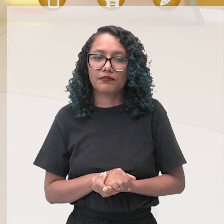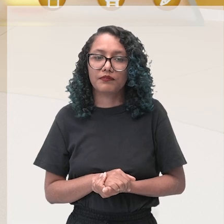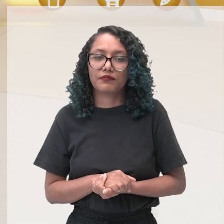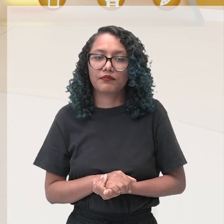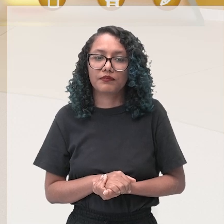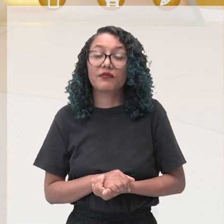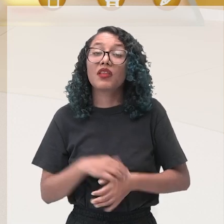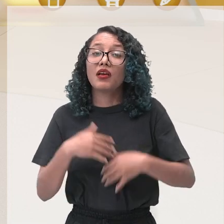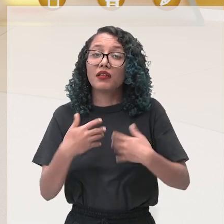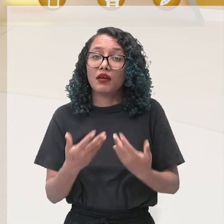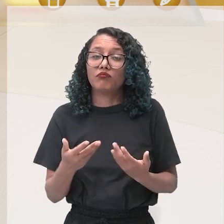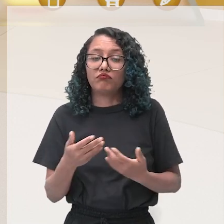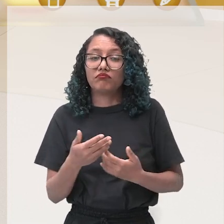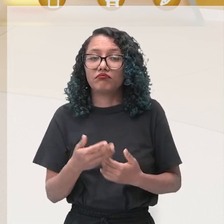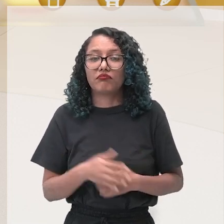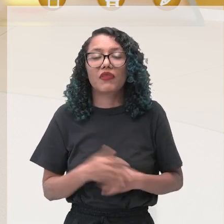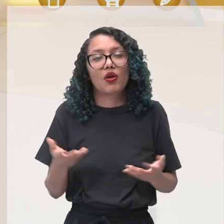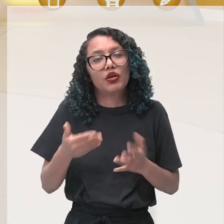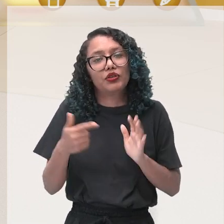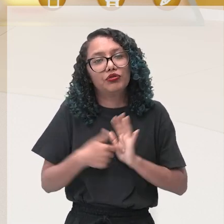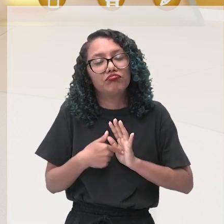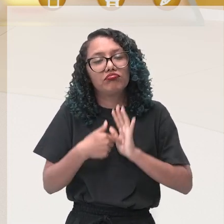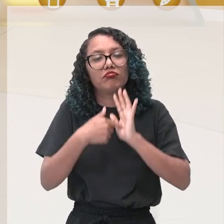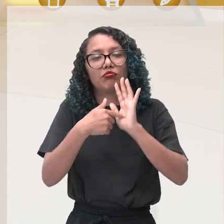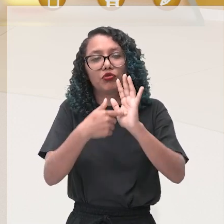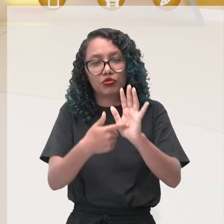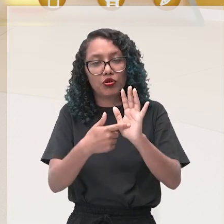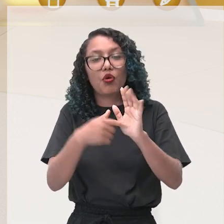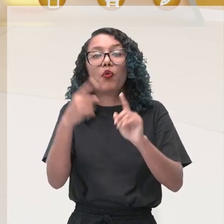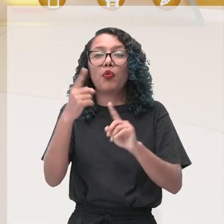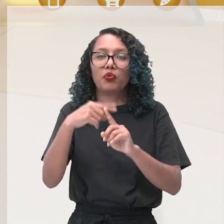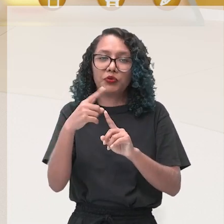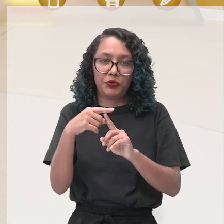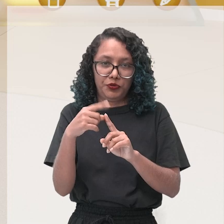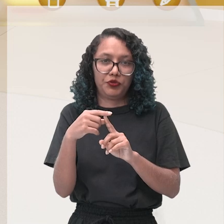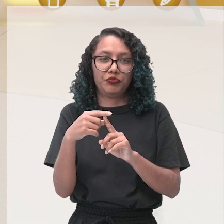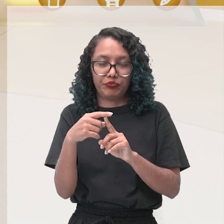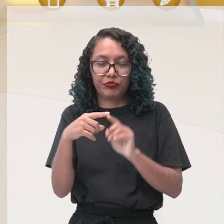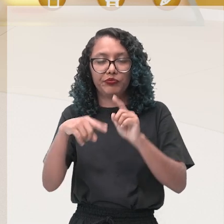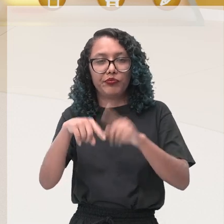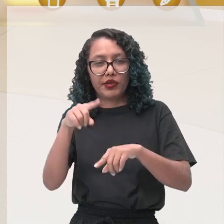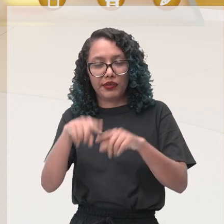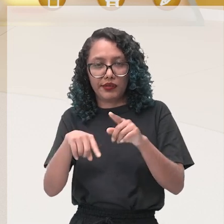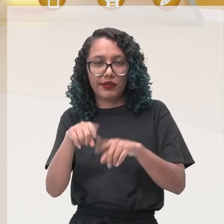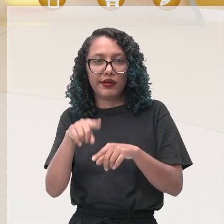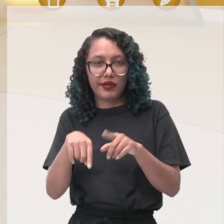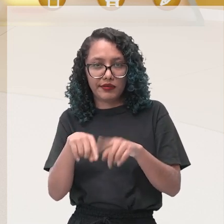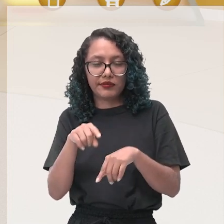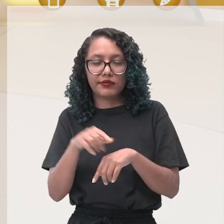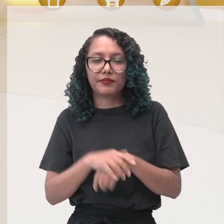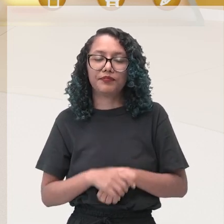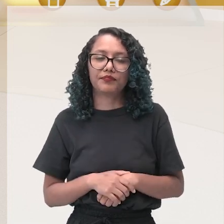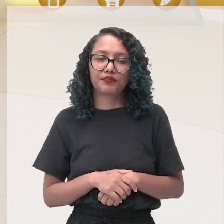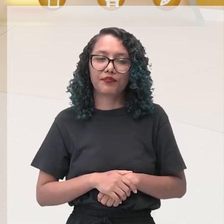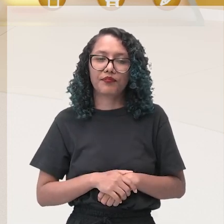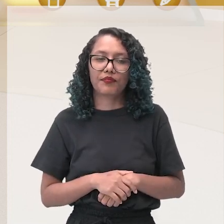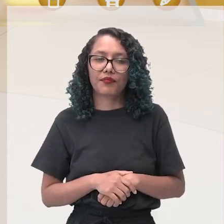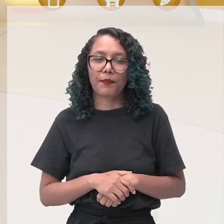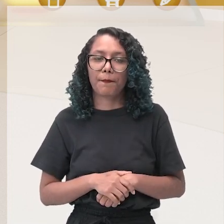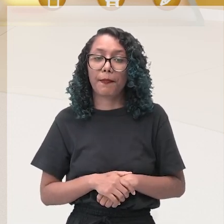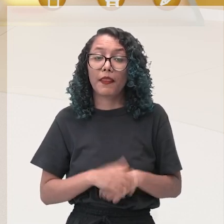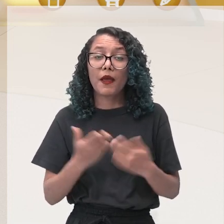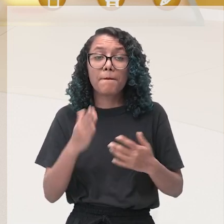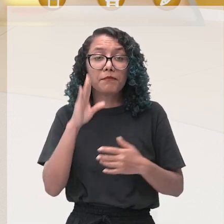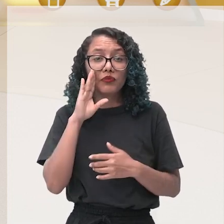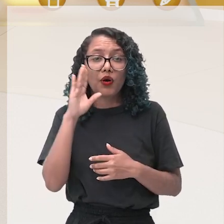e categorizamos a questão dos resíduos, tá? Principalmente aqueles